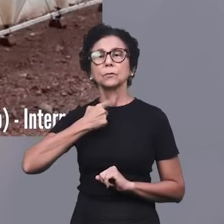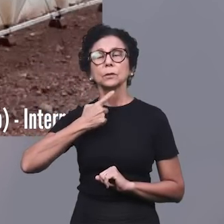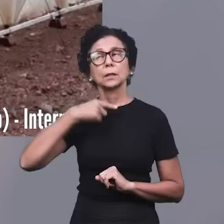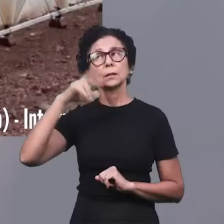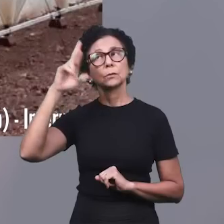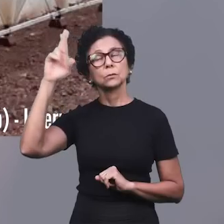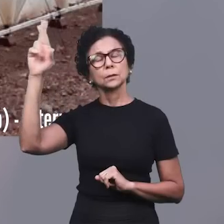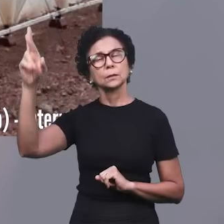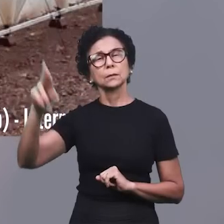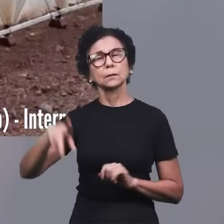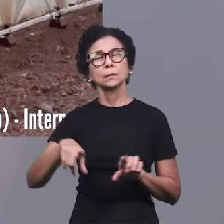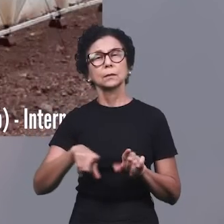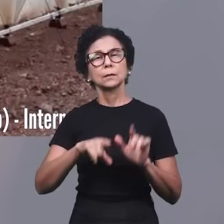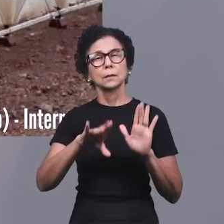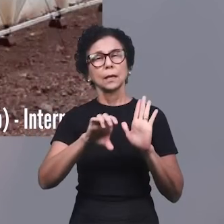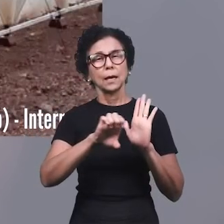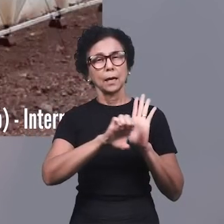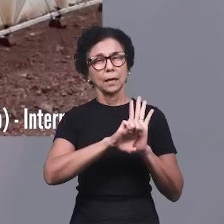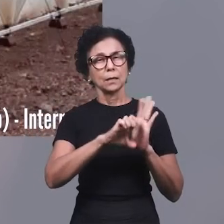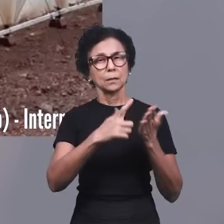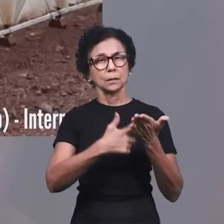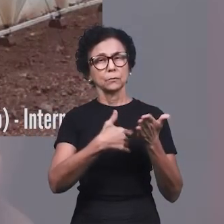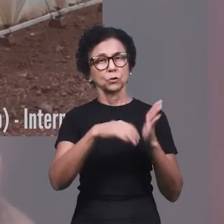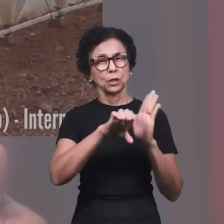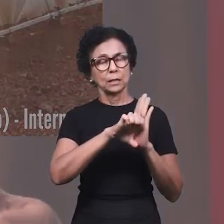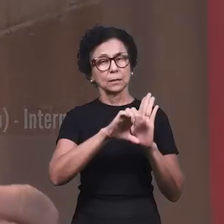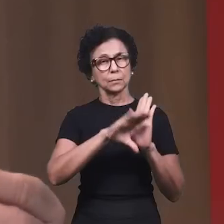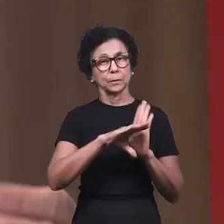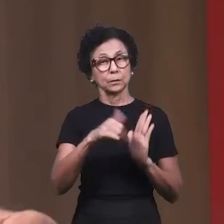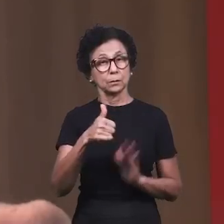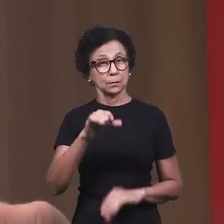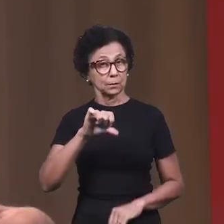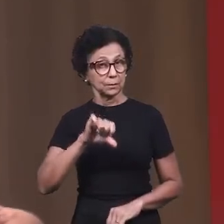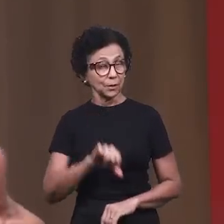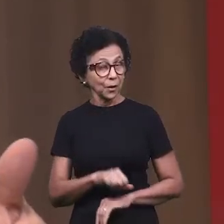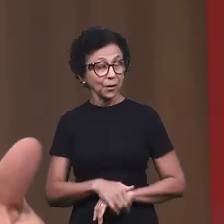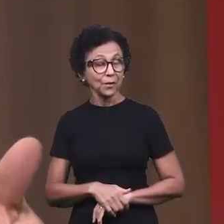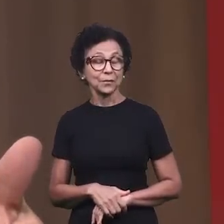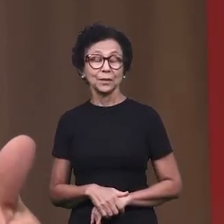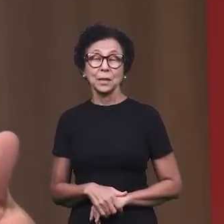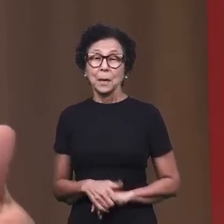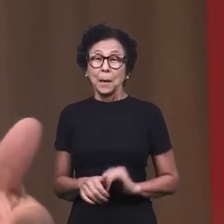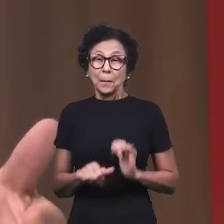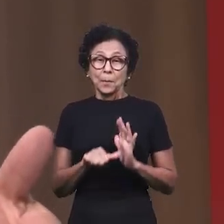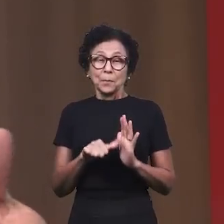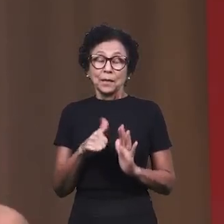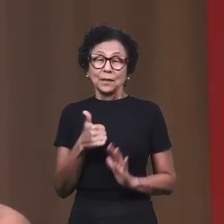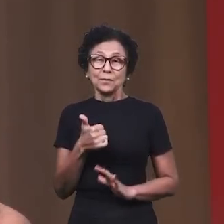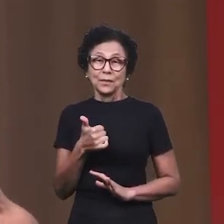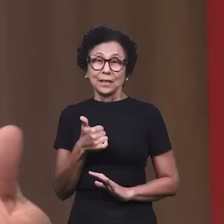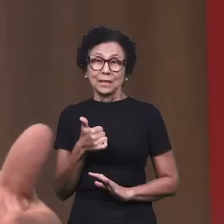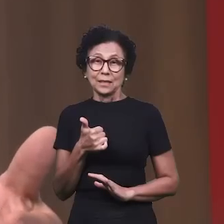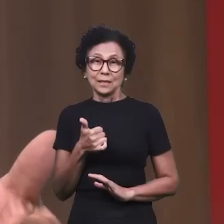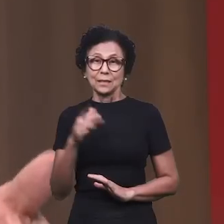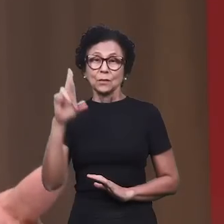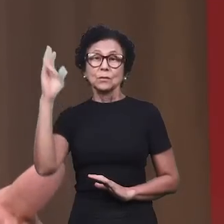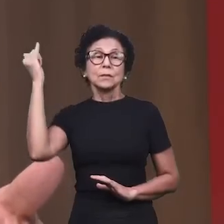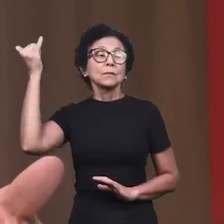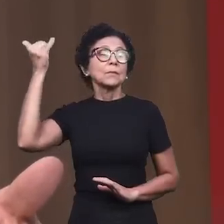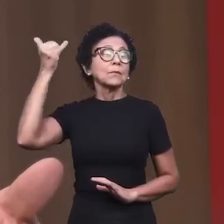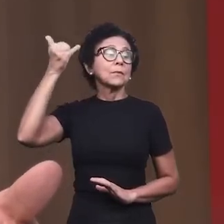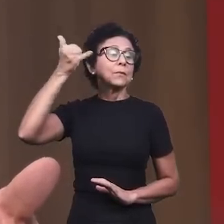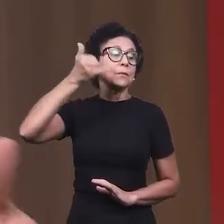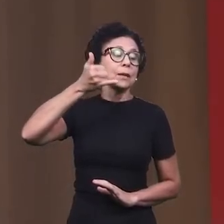olha lá em Êxodo 19, foi o momento em que a primeira vez Deus quis se revelar com o povo, falar com o